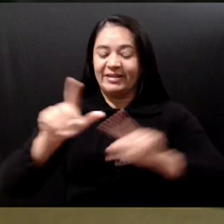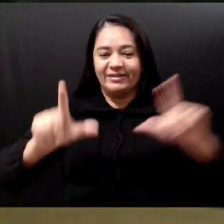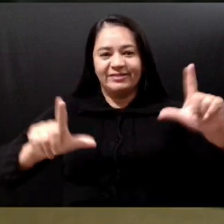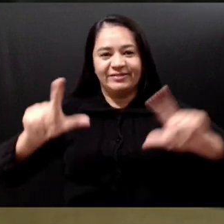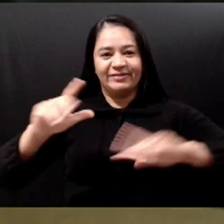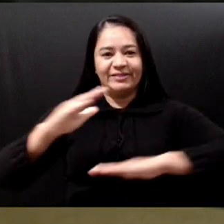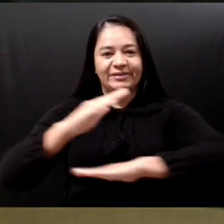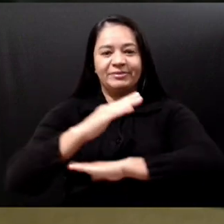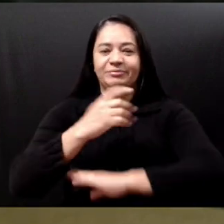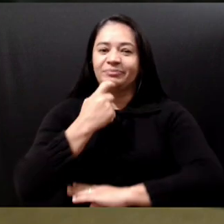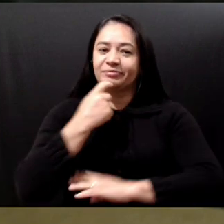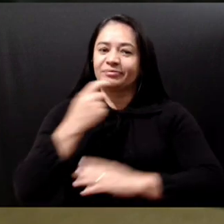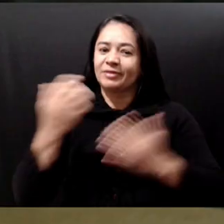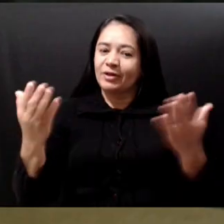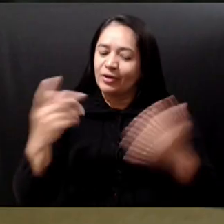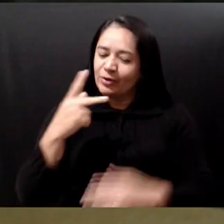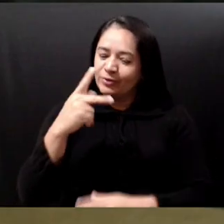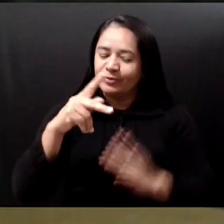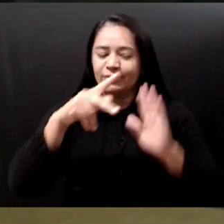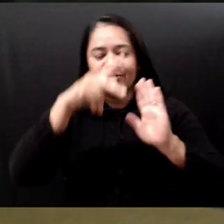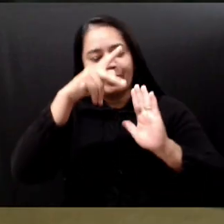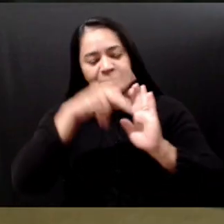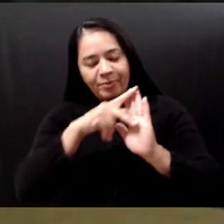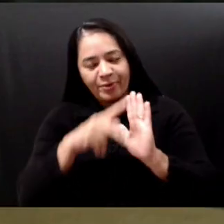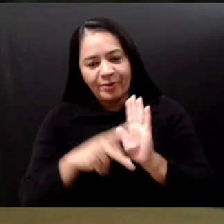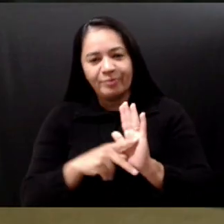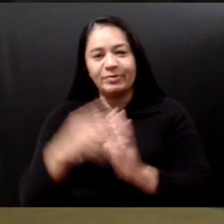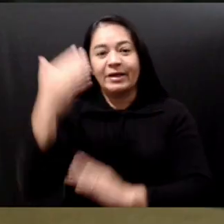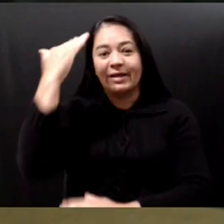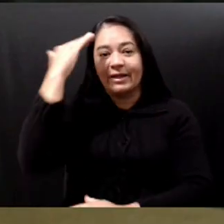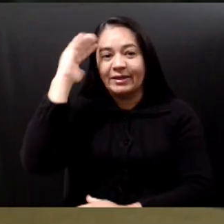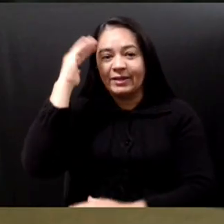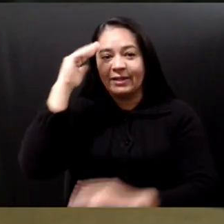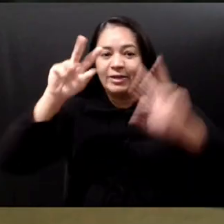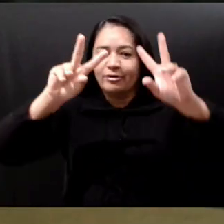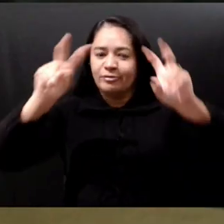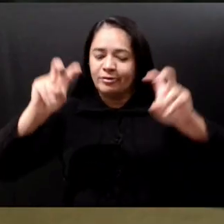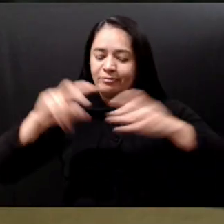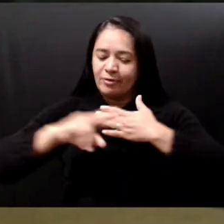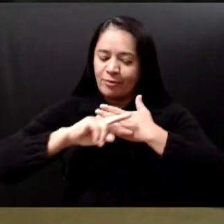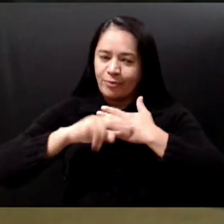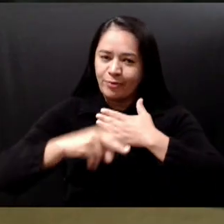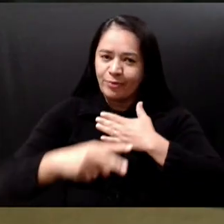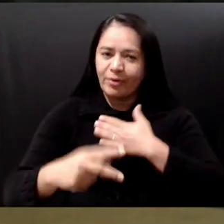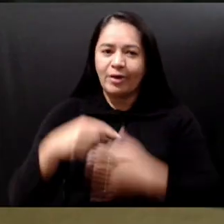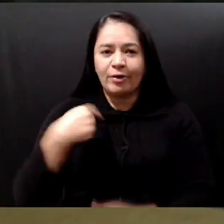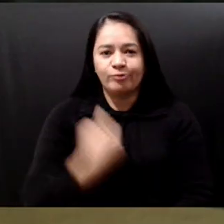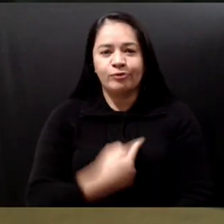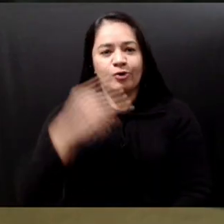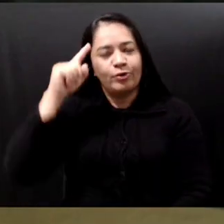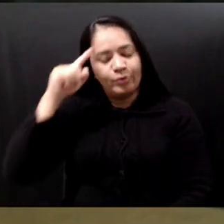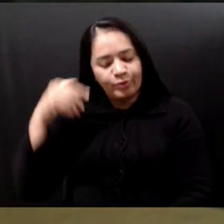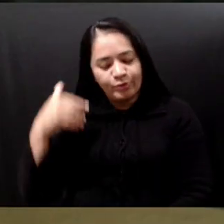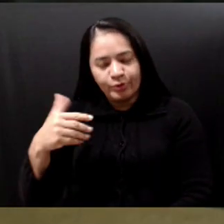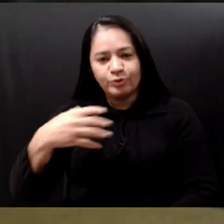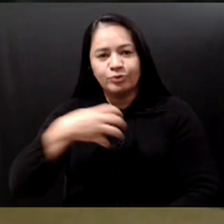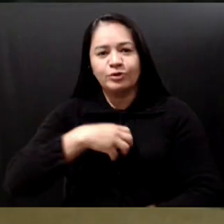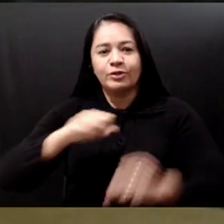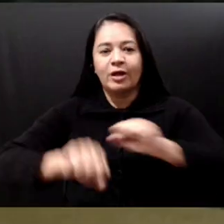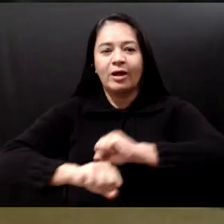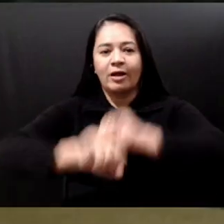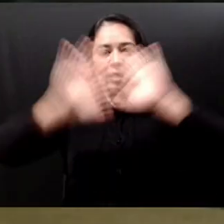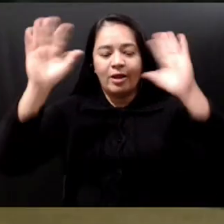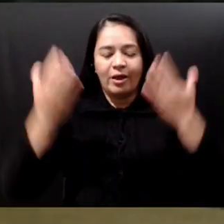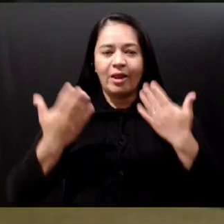seu programa para entender os temas que impactam o nosso dia a dia de forma clara, leve e prática. Hoje